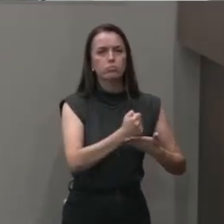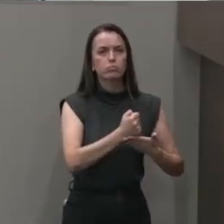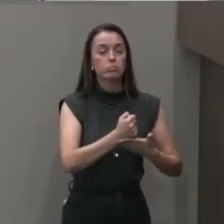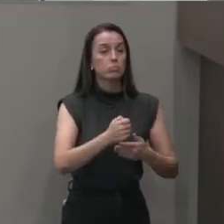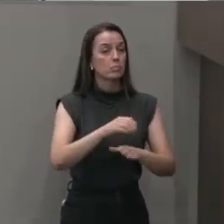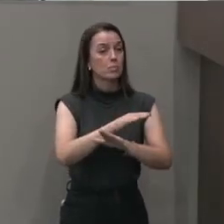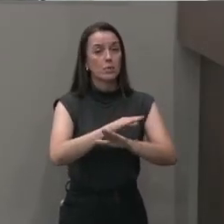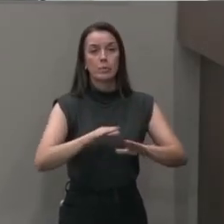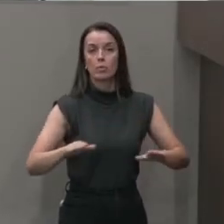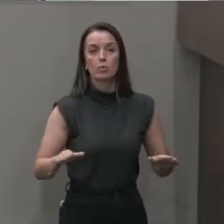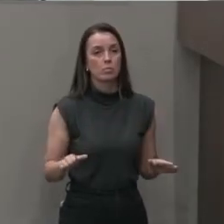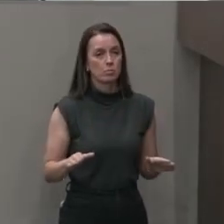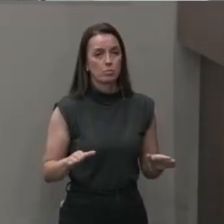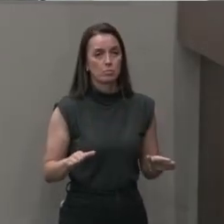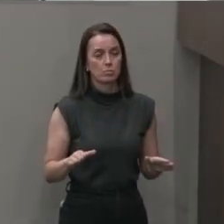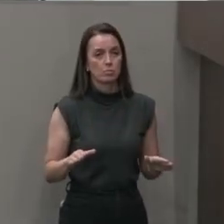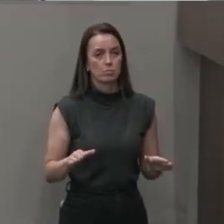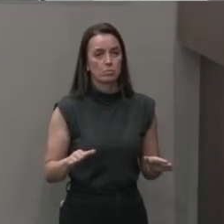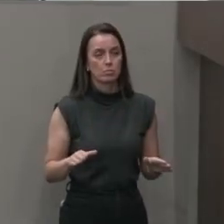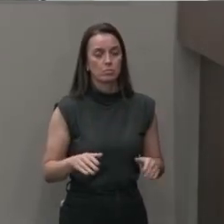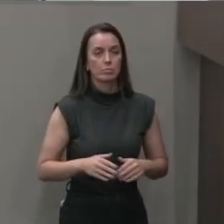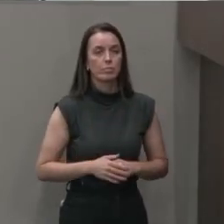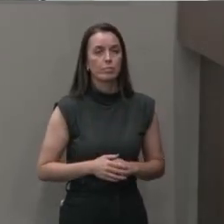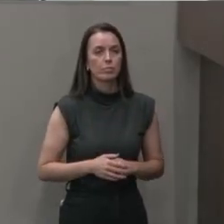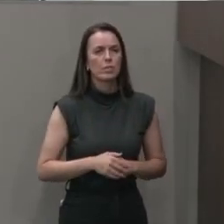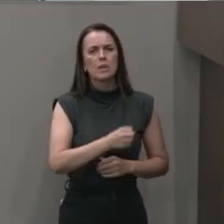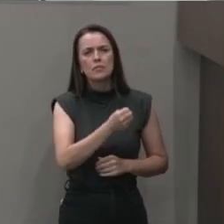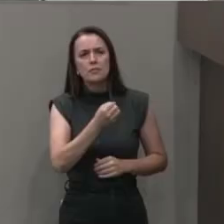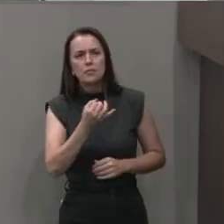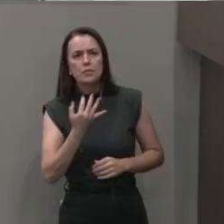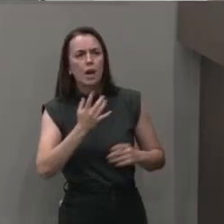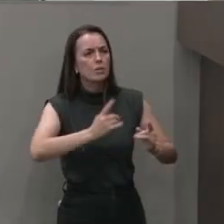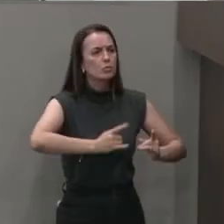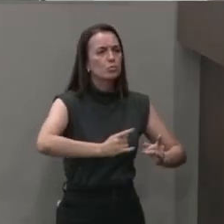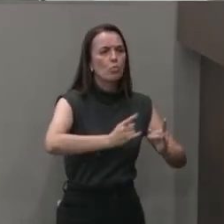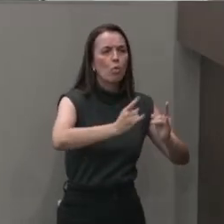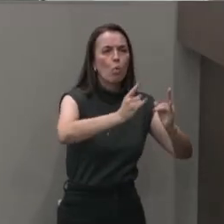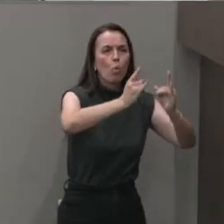Acabou. Fim de papo. Vários condomínios têm as suas regras.